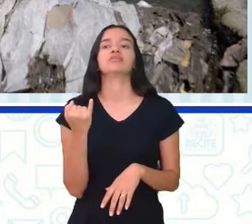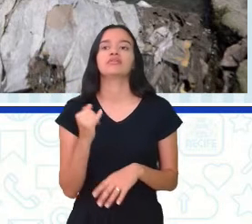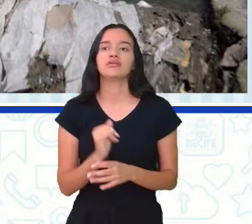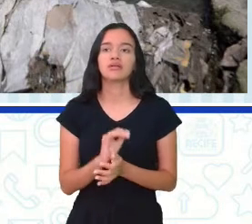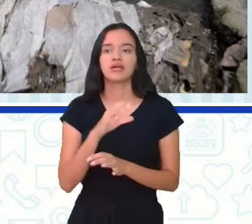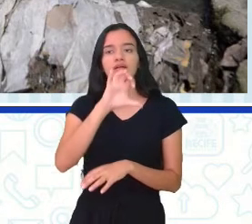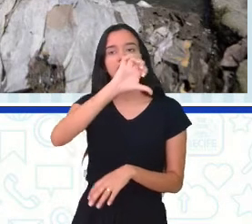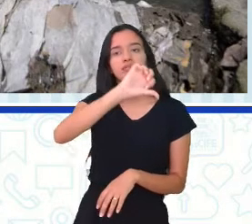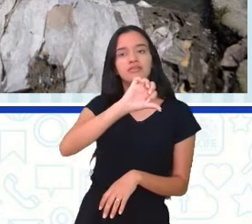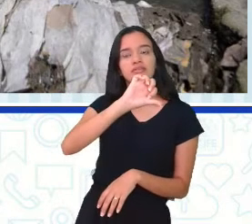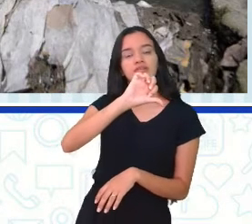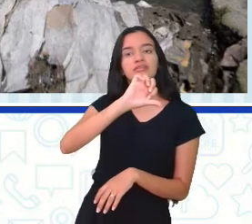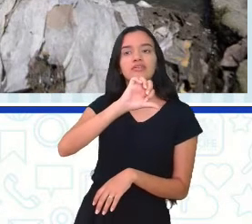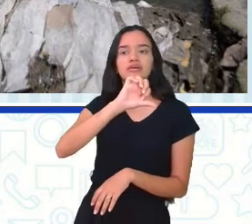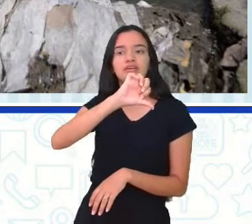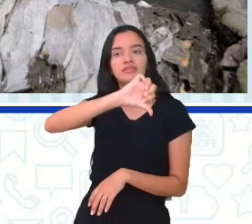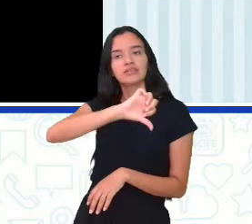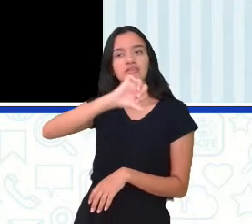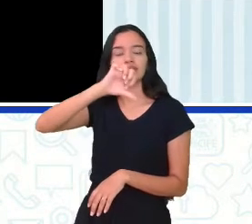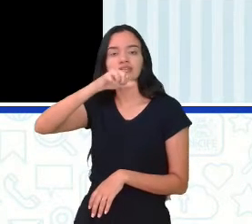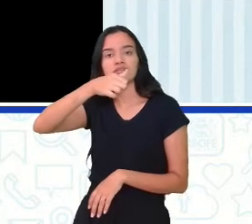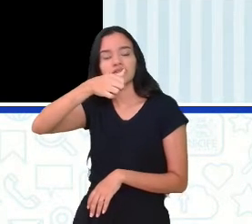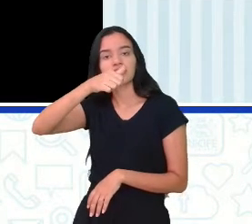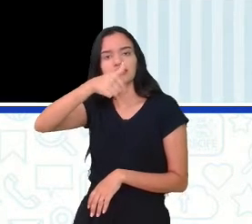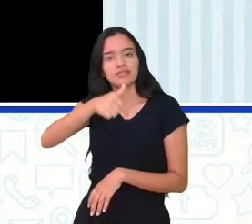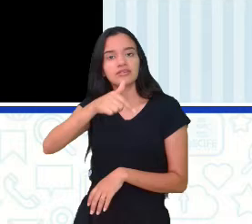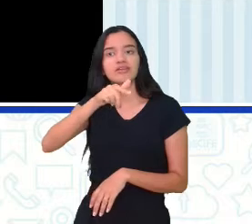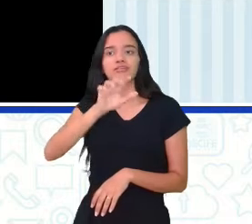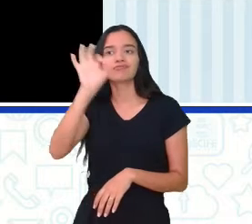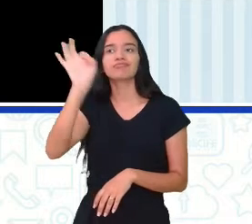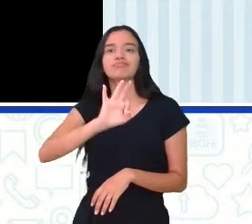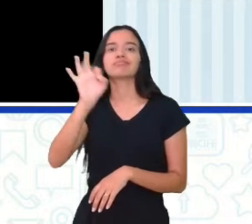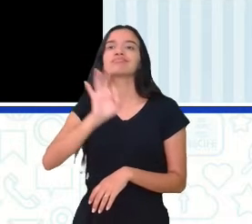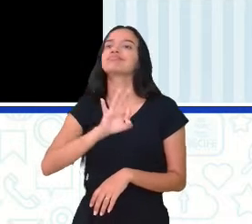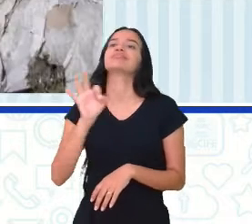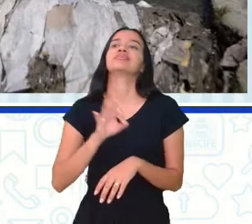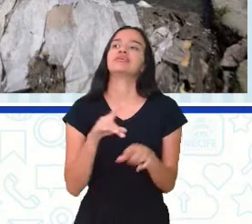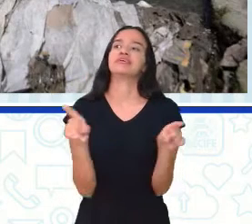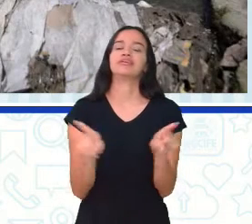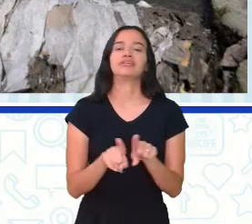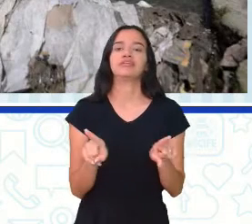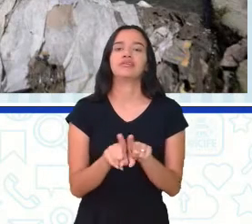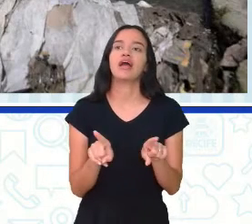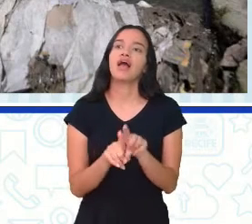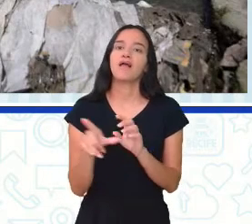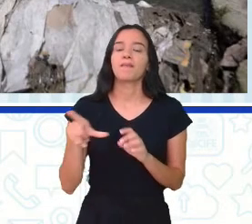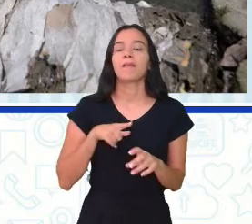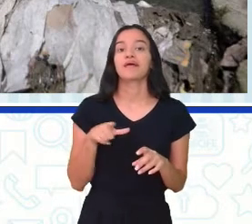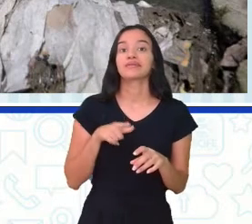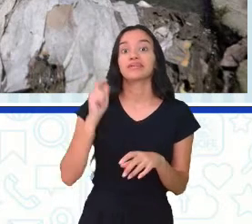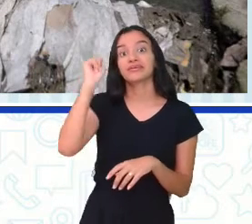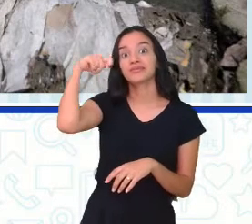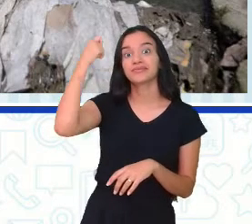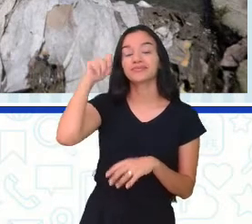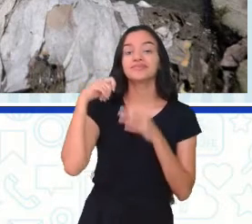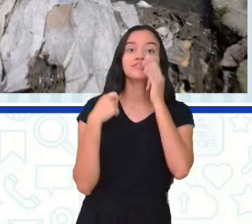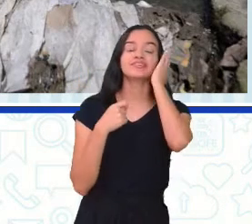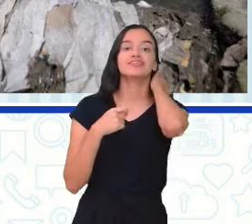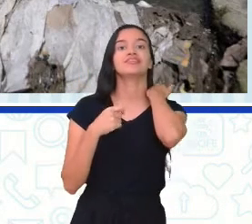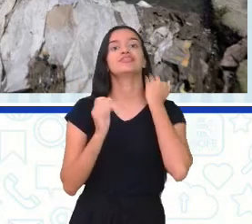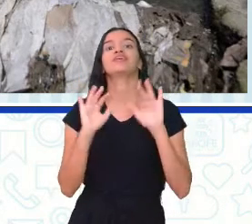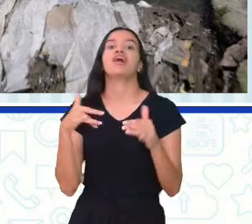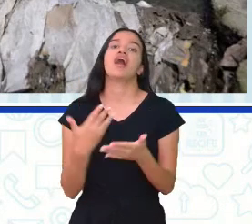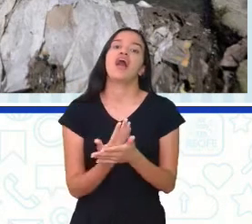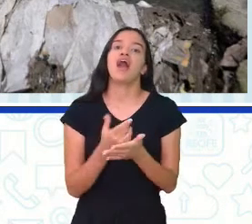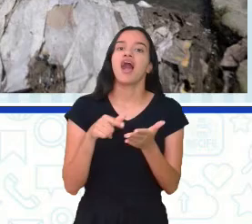57,92% da água se perde, minha gente, ou seja, esses vazamentos. Por dentro do tratamento. Vídeo, rapidinho, antes de começar o vídeo, eu vou explicar, ó,